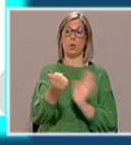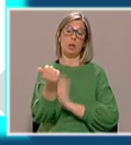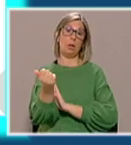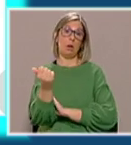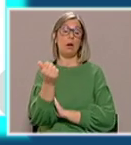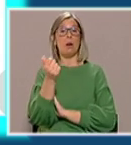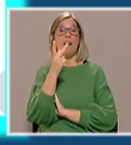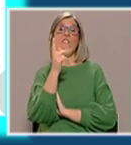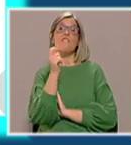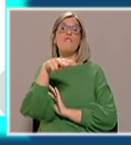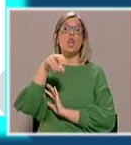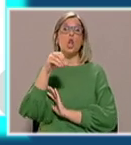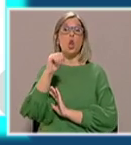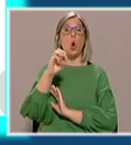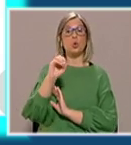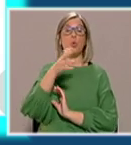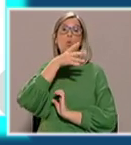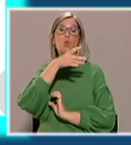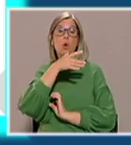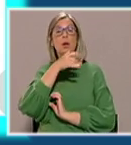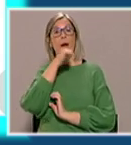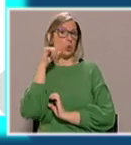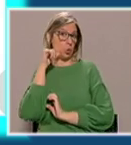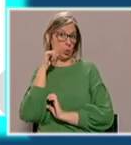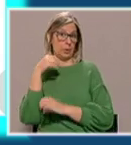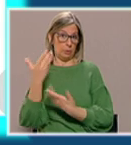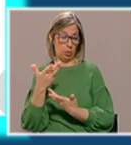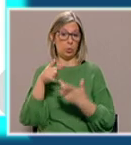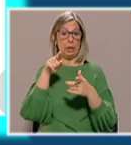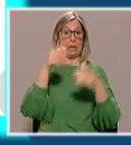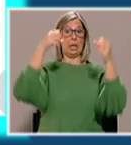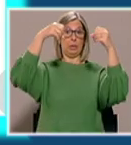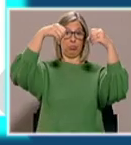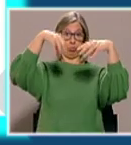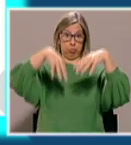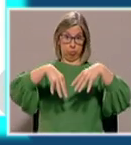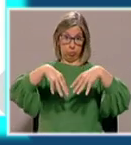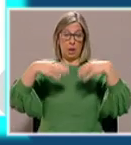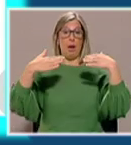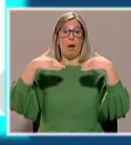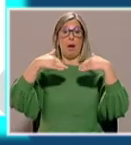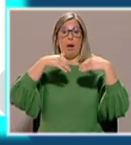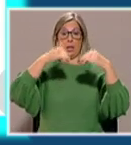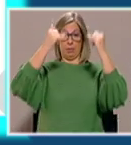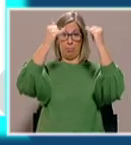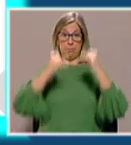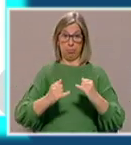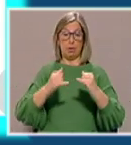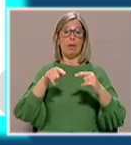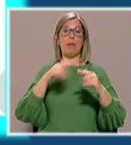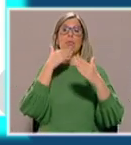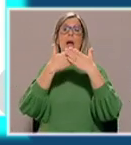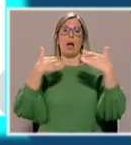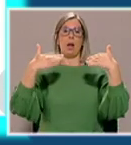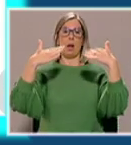venoso. Há então um aumento da pressão dos ventrículos e fecham-se as válvulas auriculoventriculares. Porque as válvulas auriculoventriculares